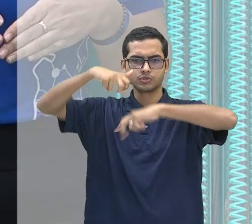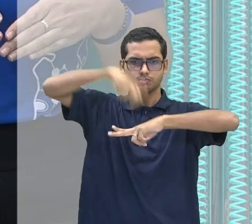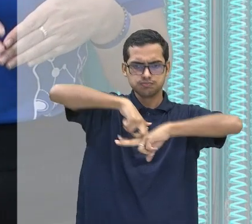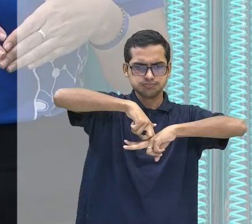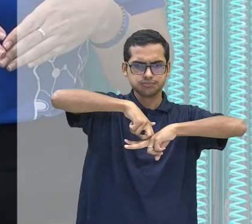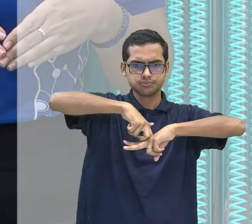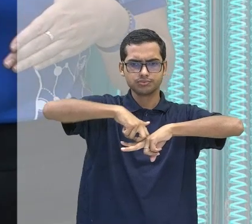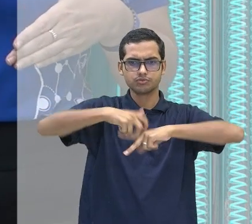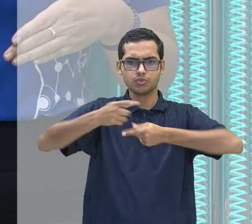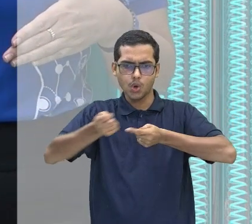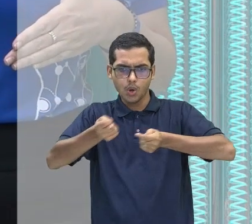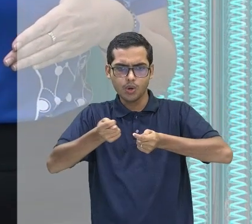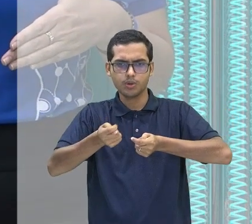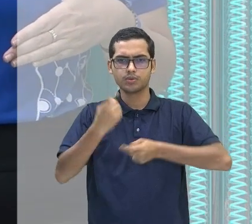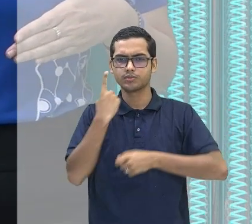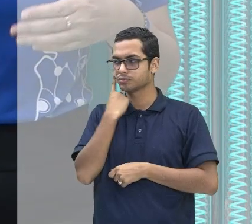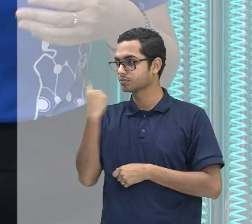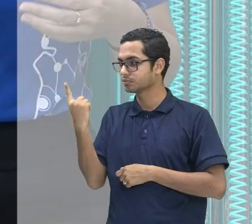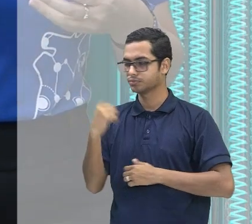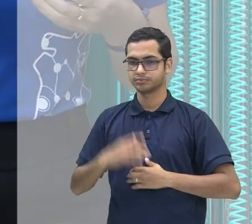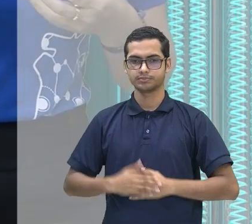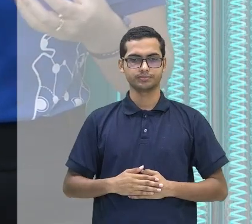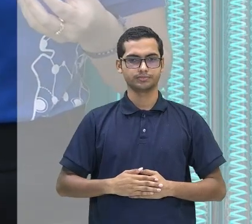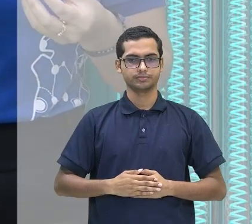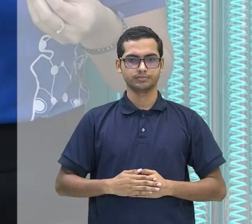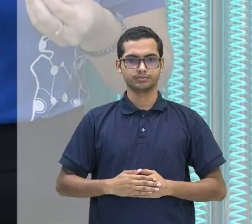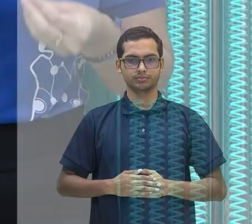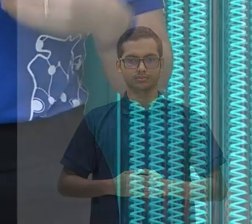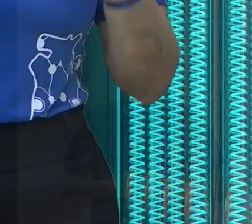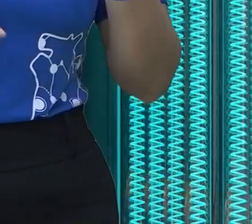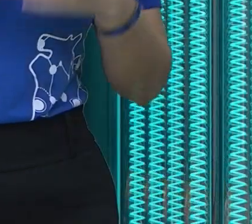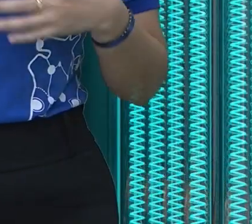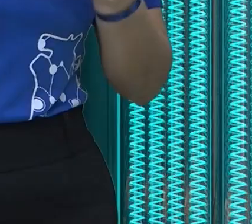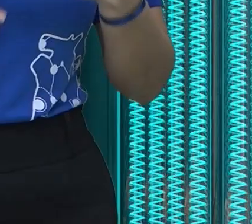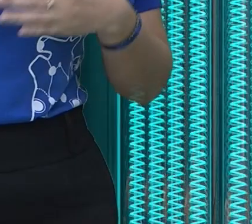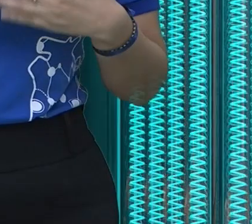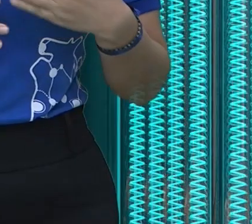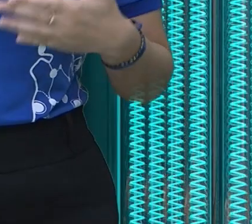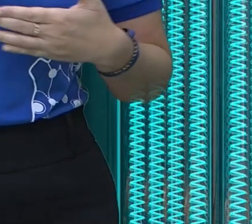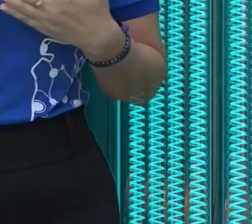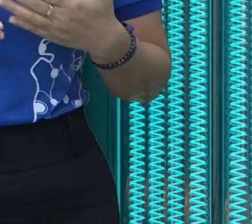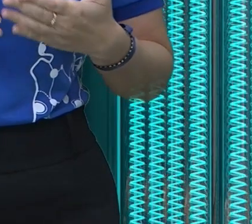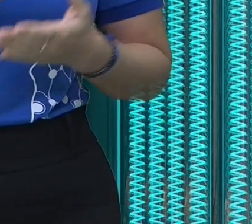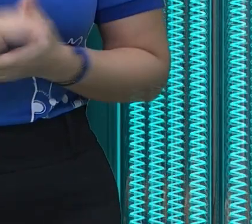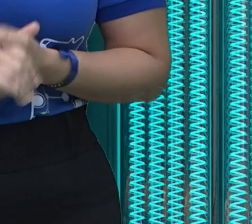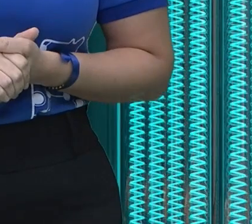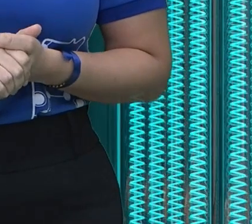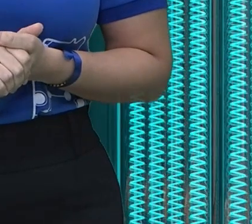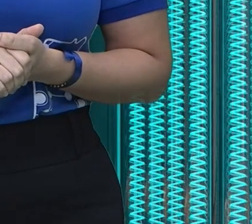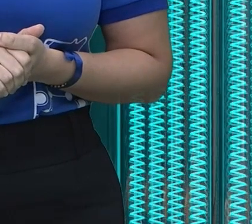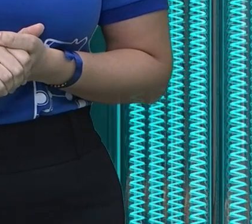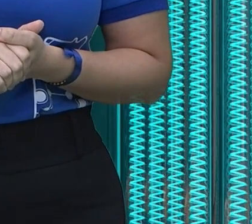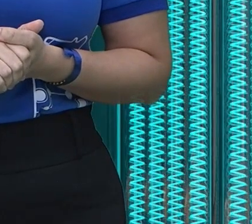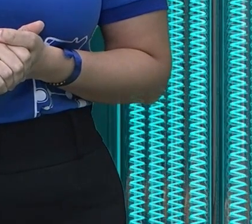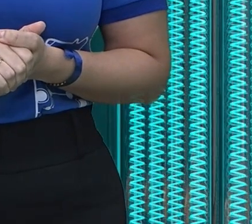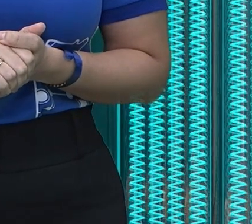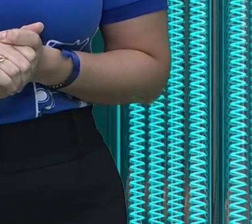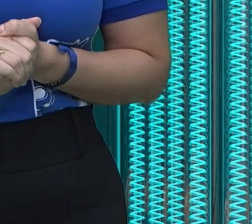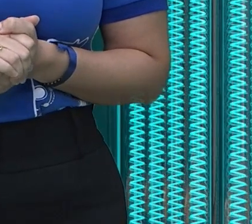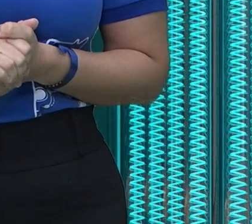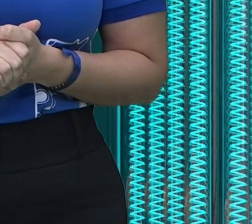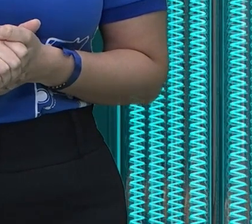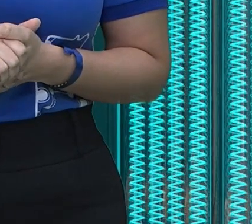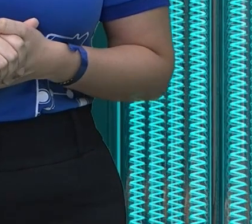ali sob o domínio desse atleta e aí ele consiga ali golpear esse seu